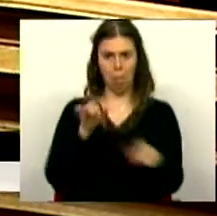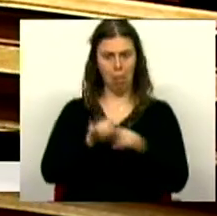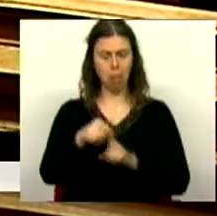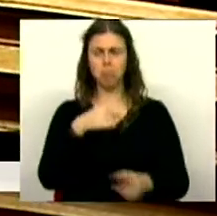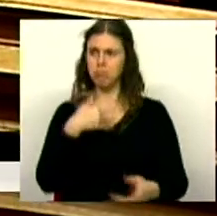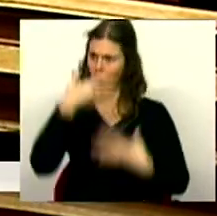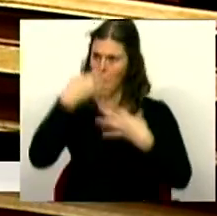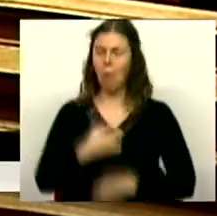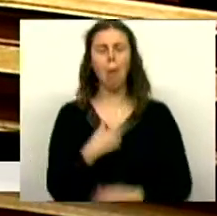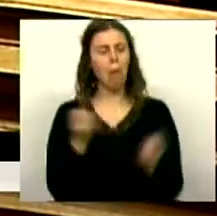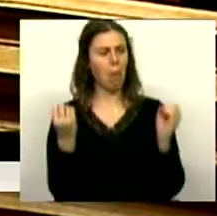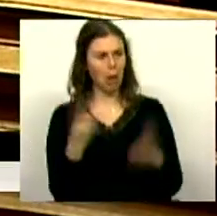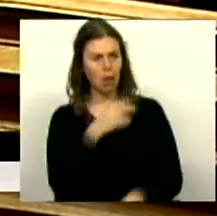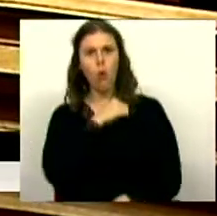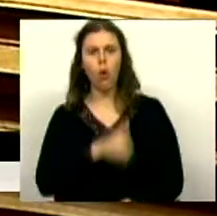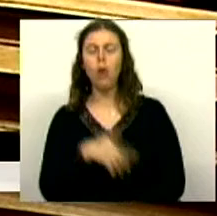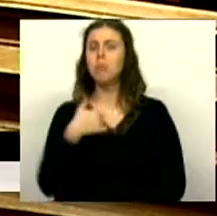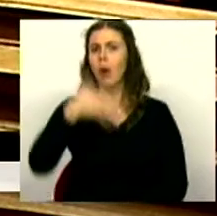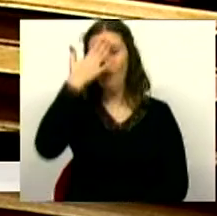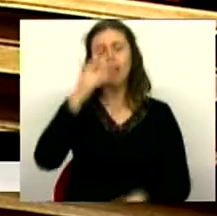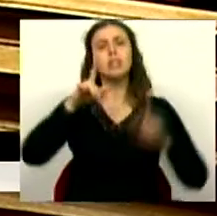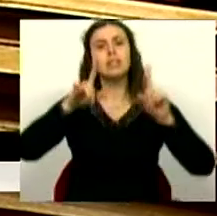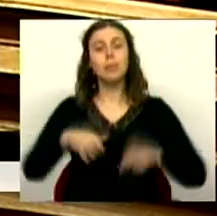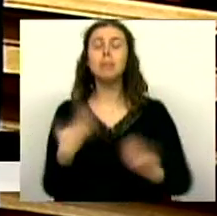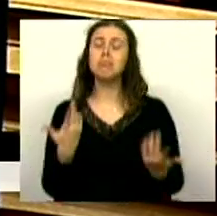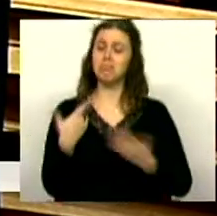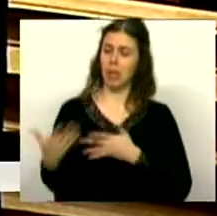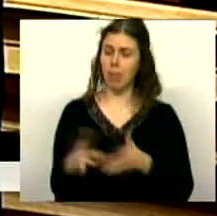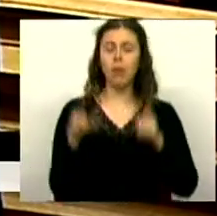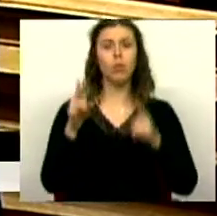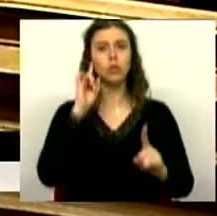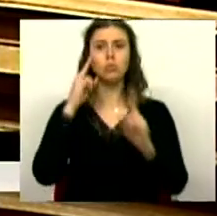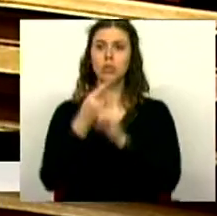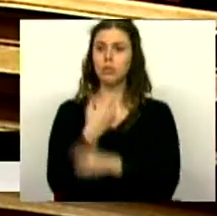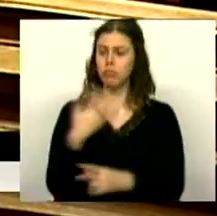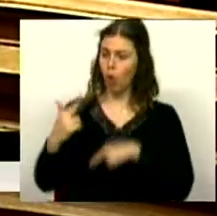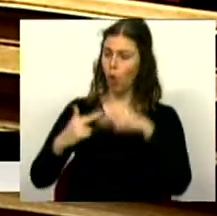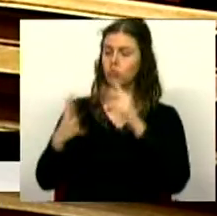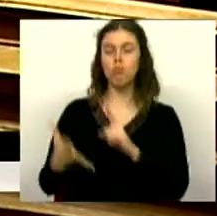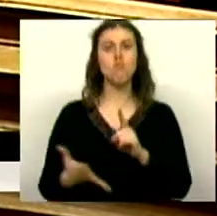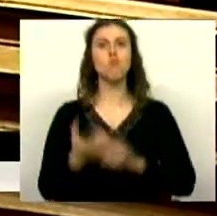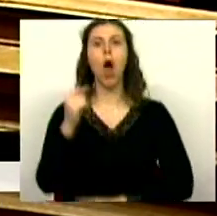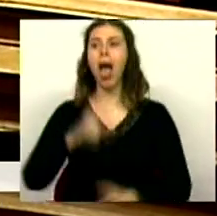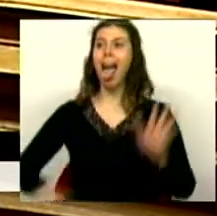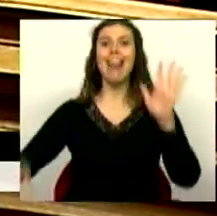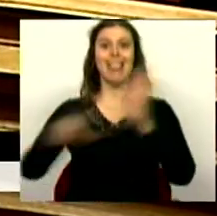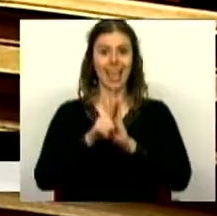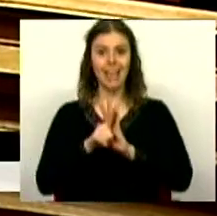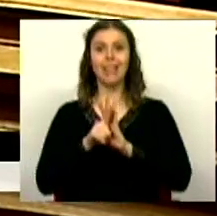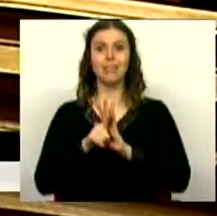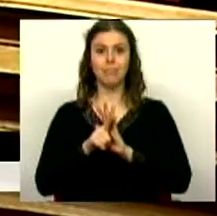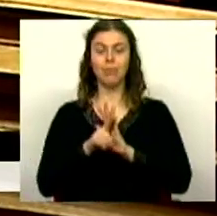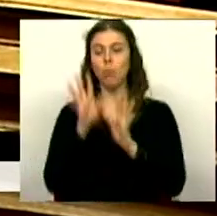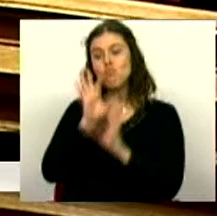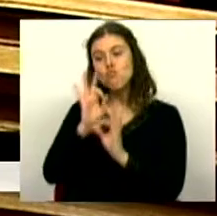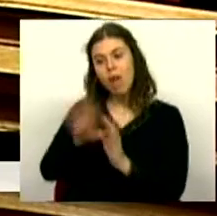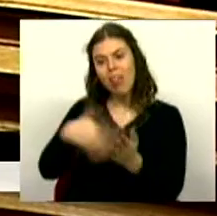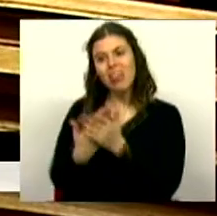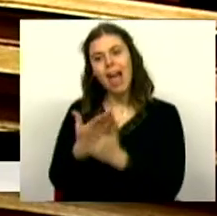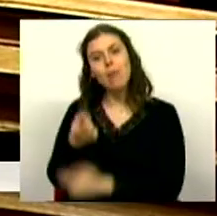acordo com os fins e acho também que é este o caminho para assegurar construtivamente uma lei que acautele melhor